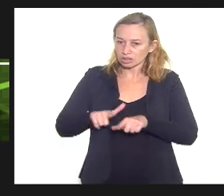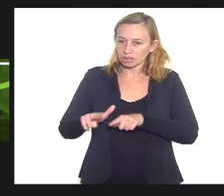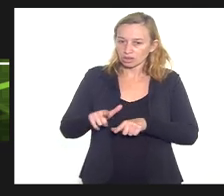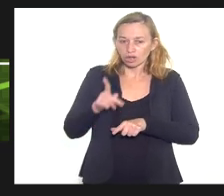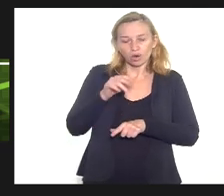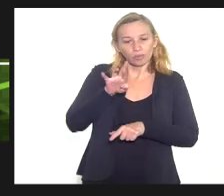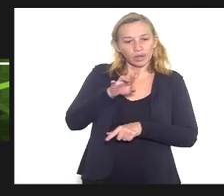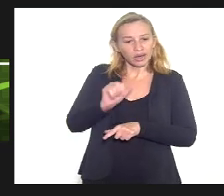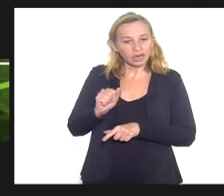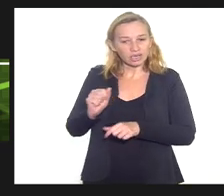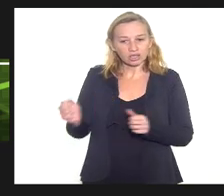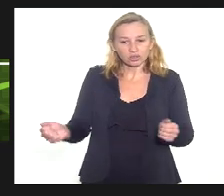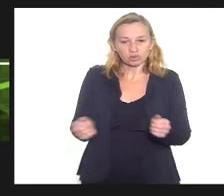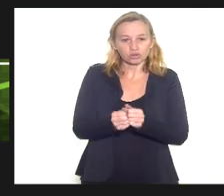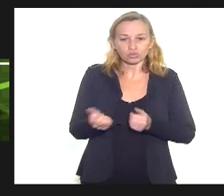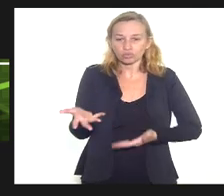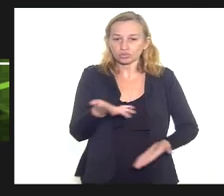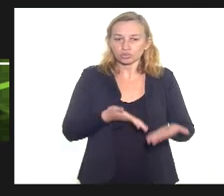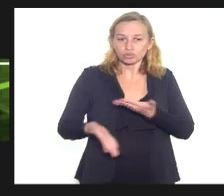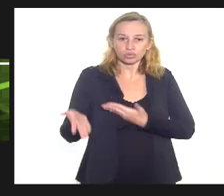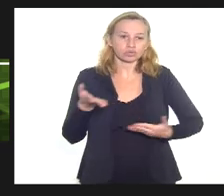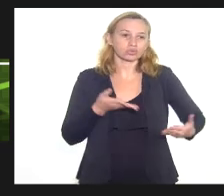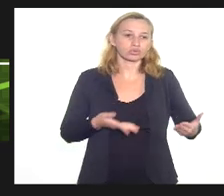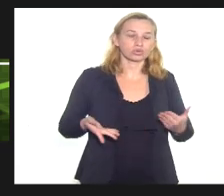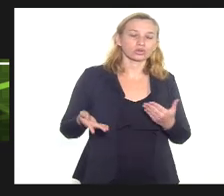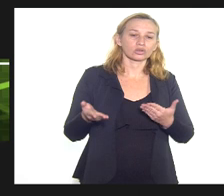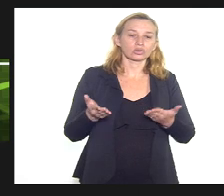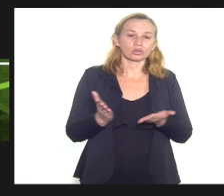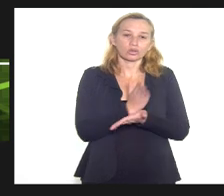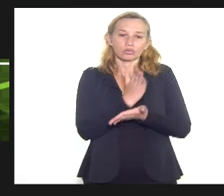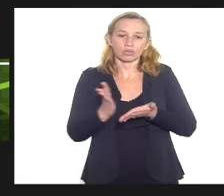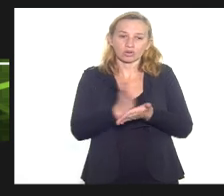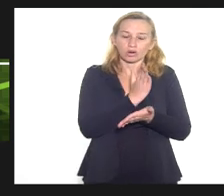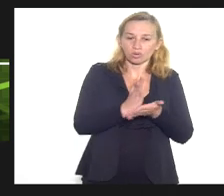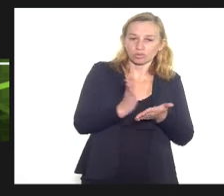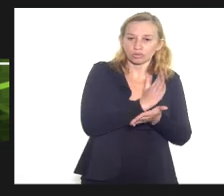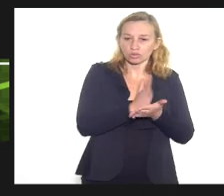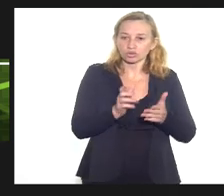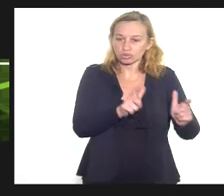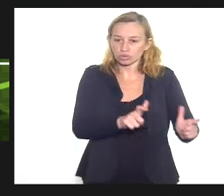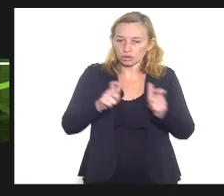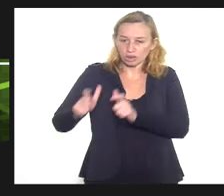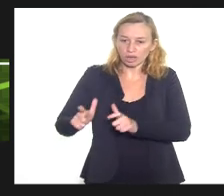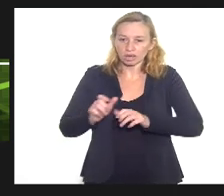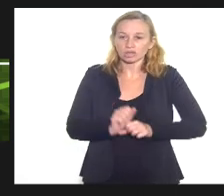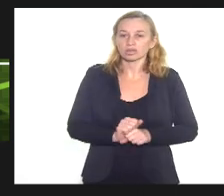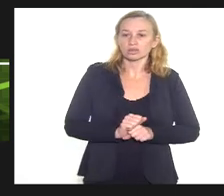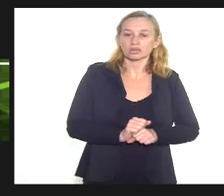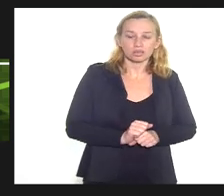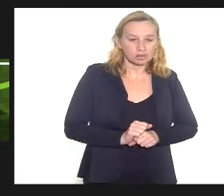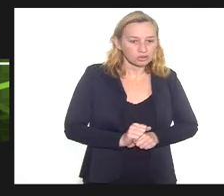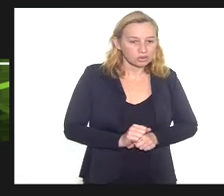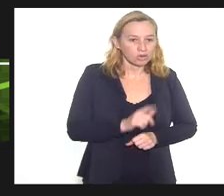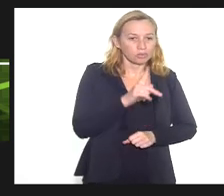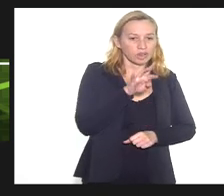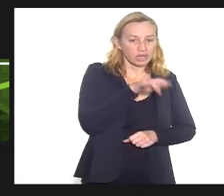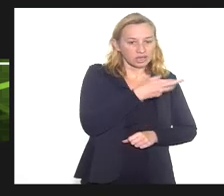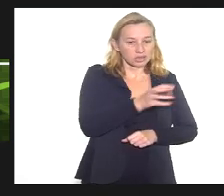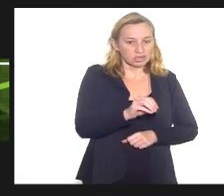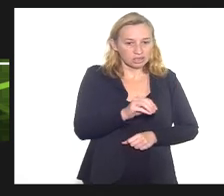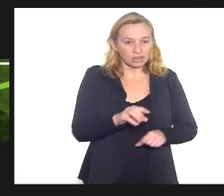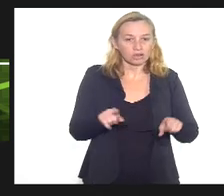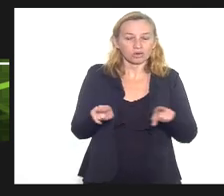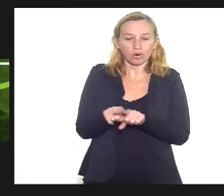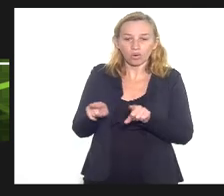em parceria na maioria dos campos, quer seja na fase específica de operação ou na fase